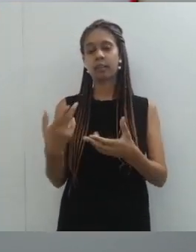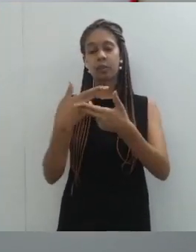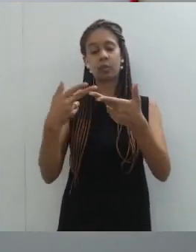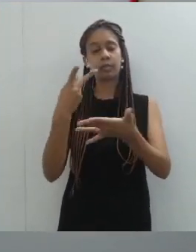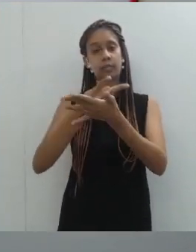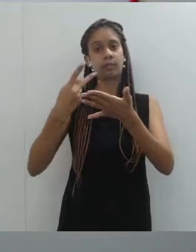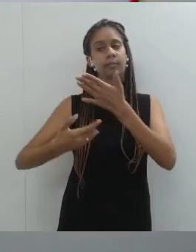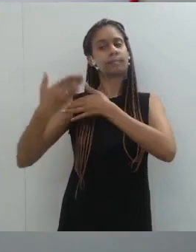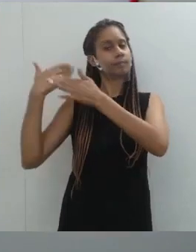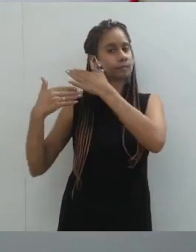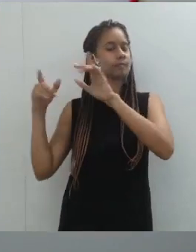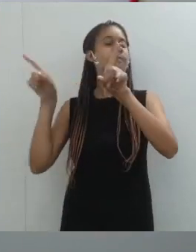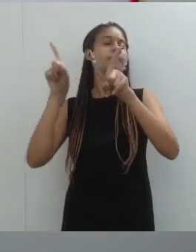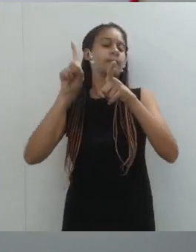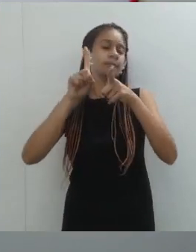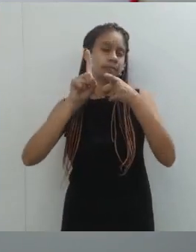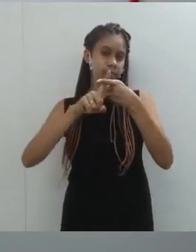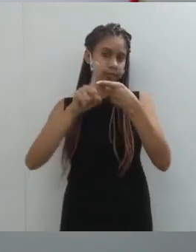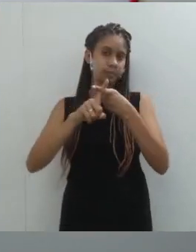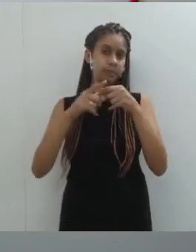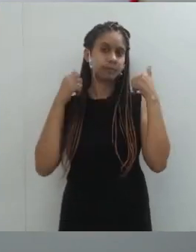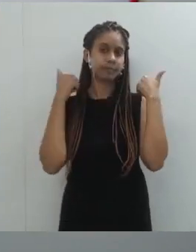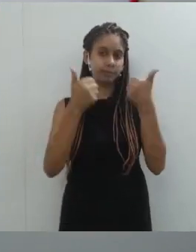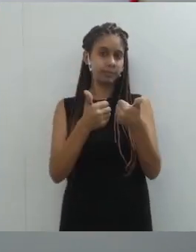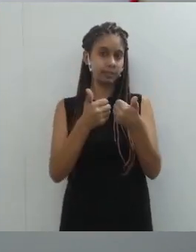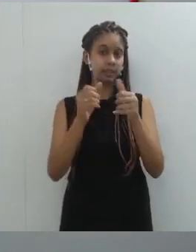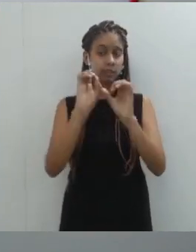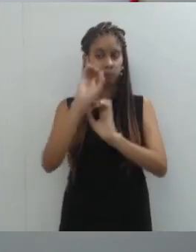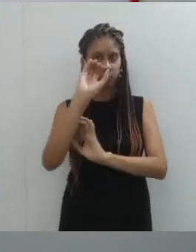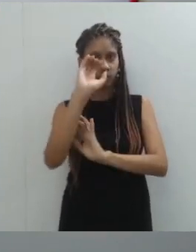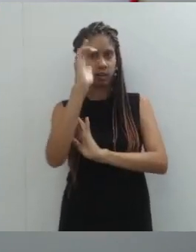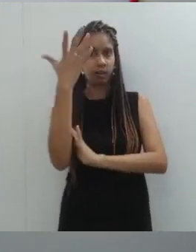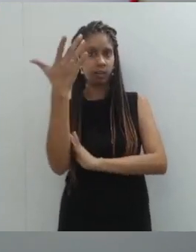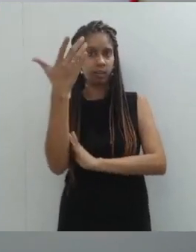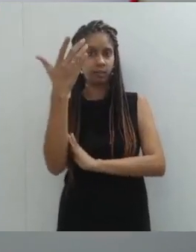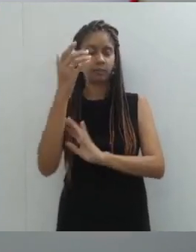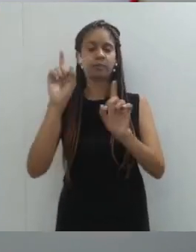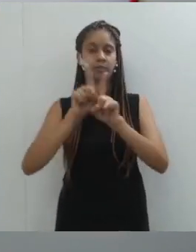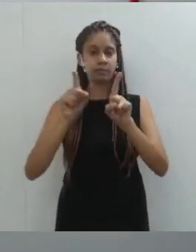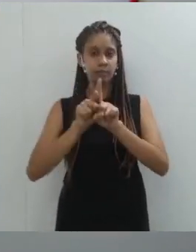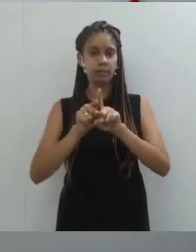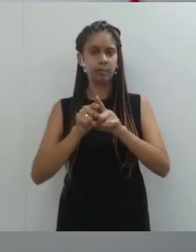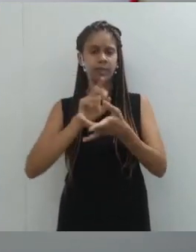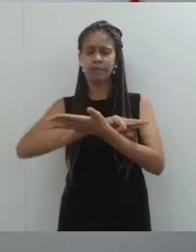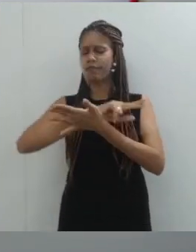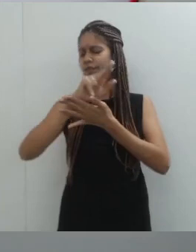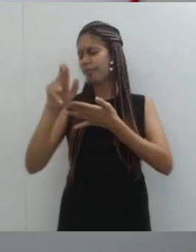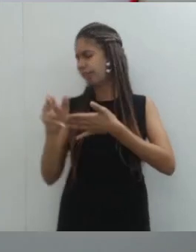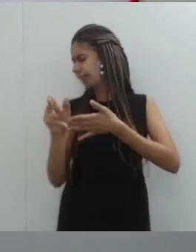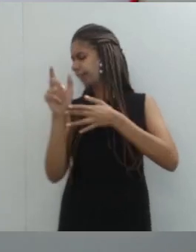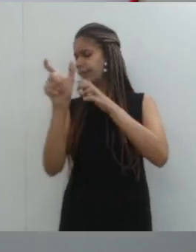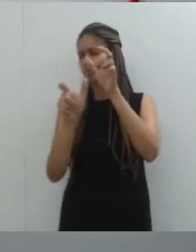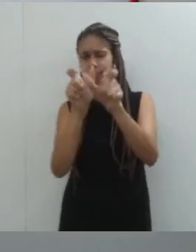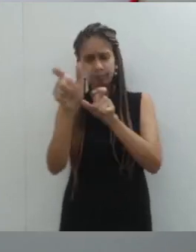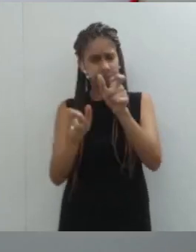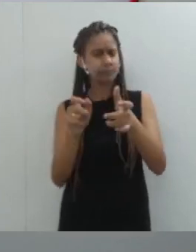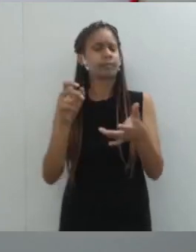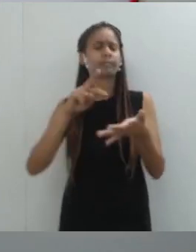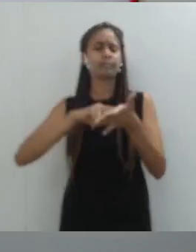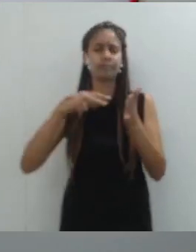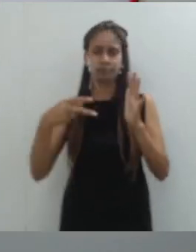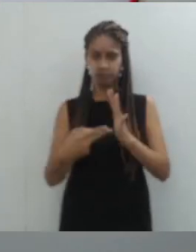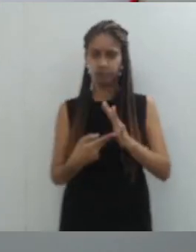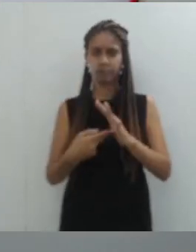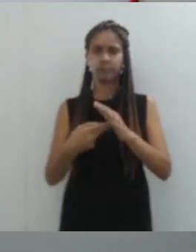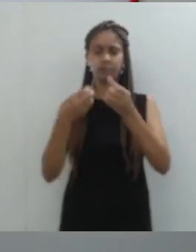passado. Também. Bacana? Que fique bem claro, também é polissêmica. Tem várias formas de se definir a ciência